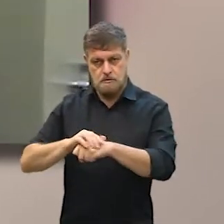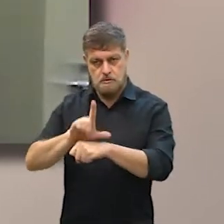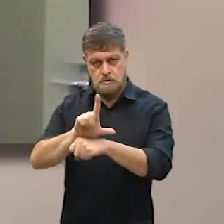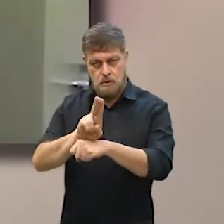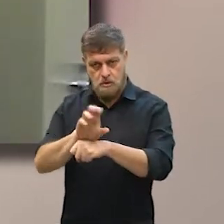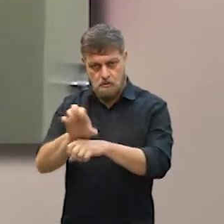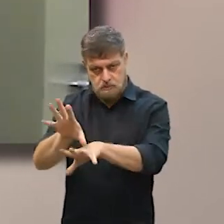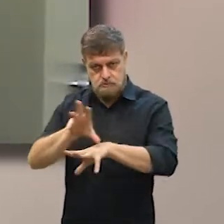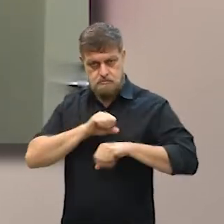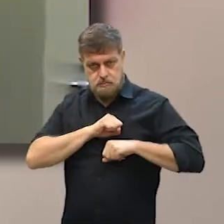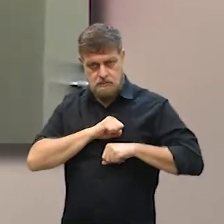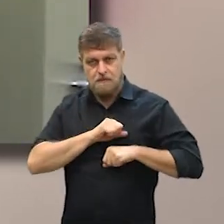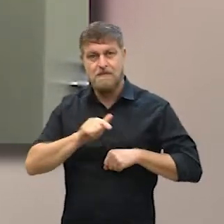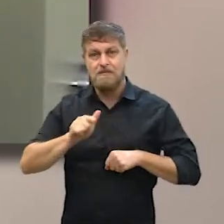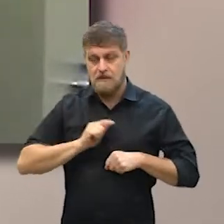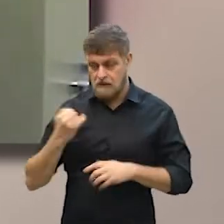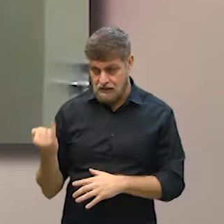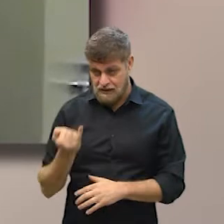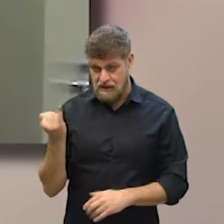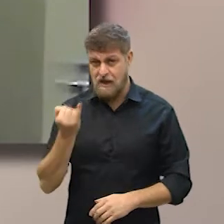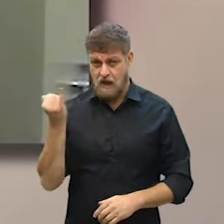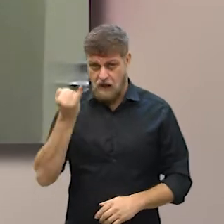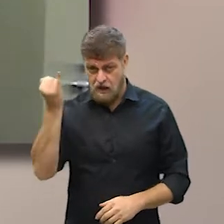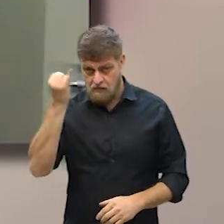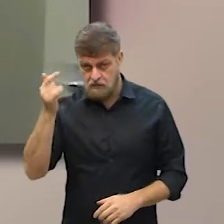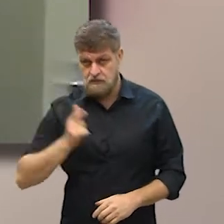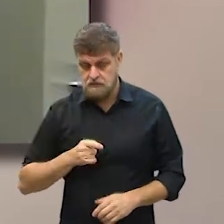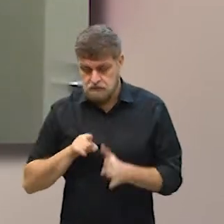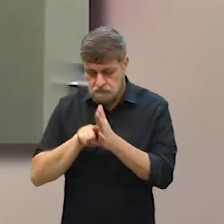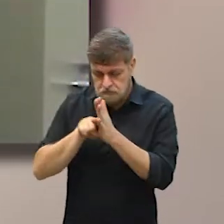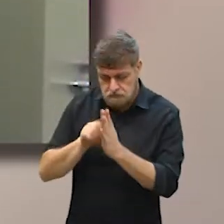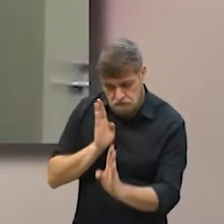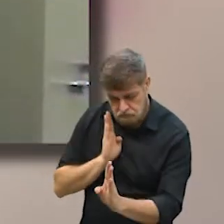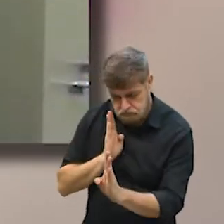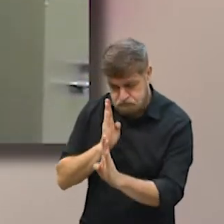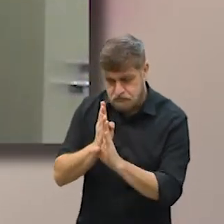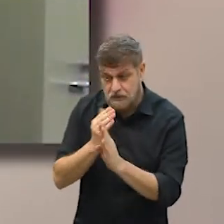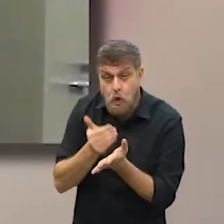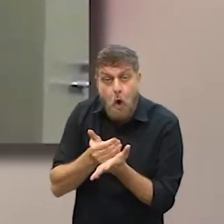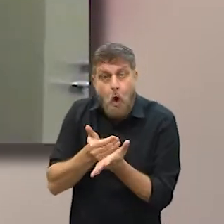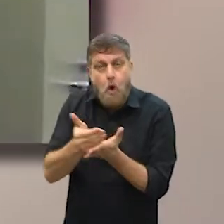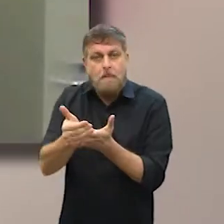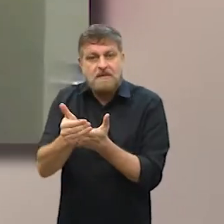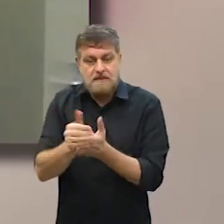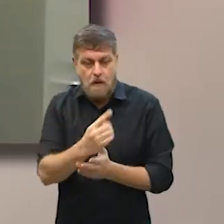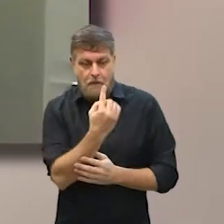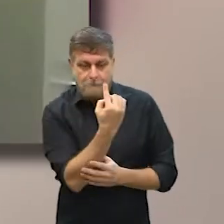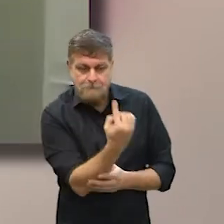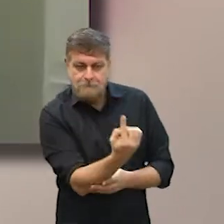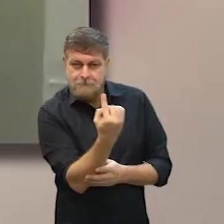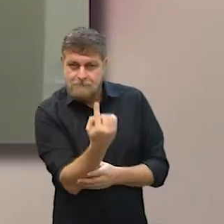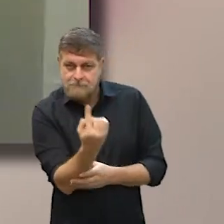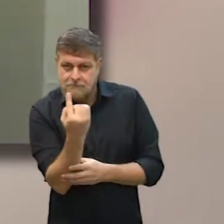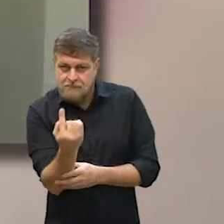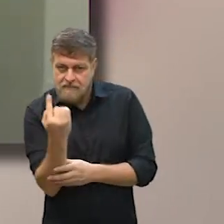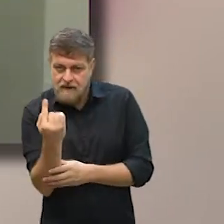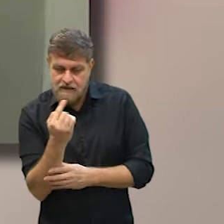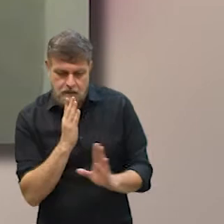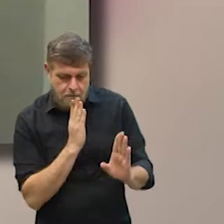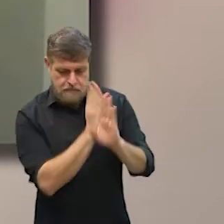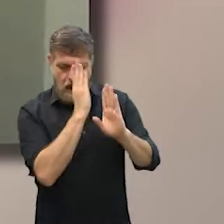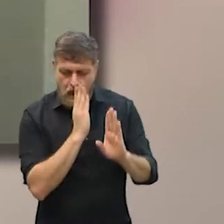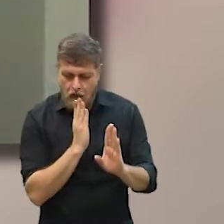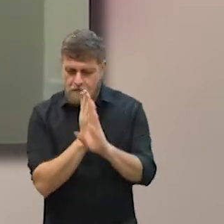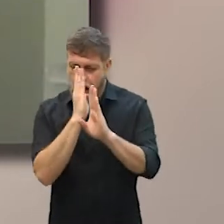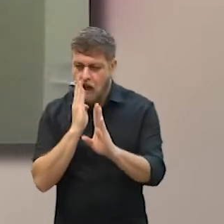acometidos pelo lúpus eritematoso sistêmico isso é importante a gente fazer um diagnóstico precoce e para cada paciente e